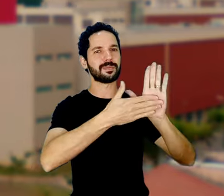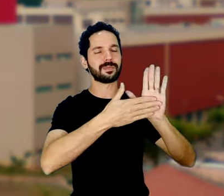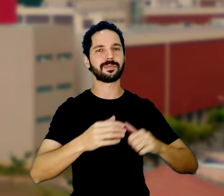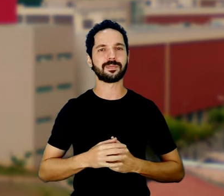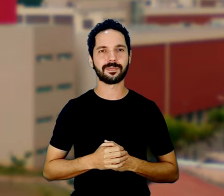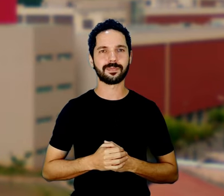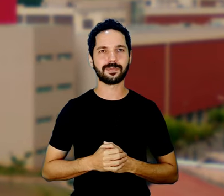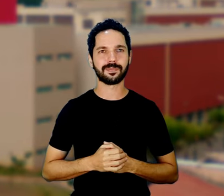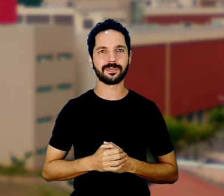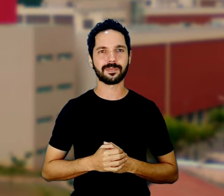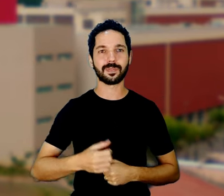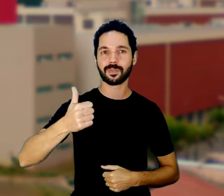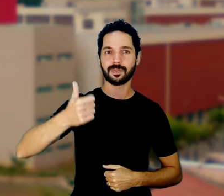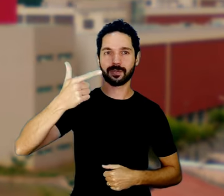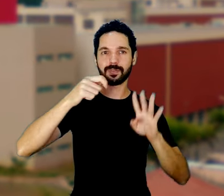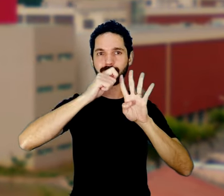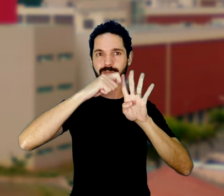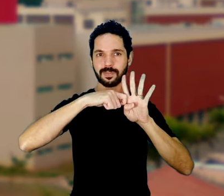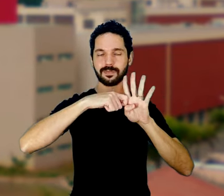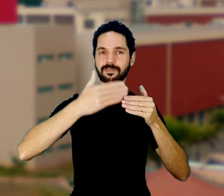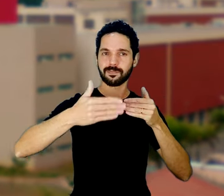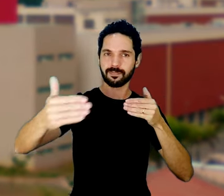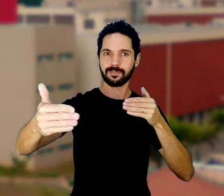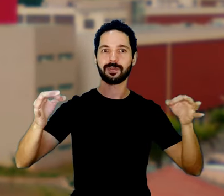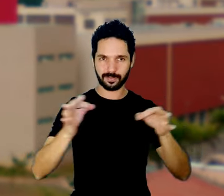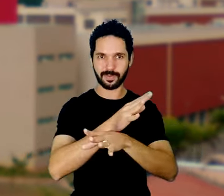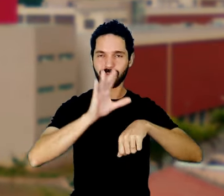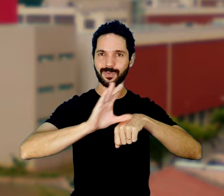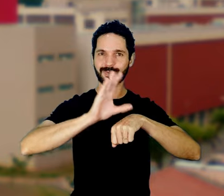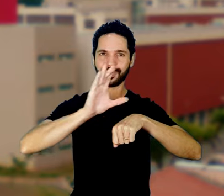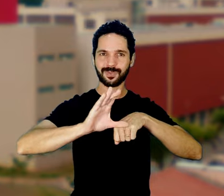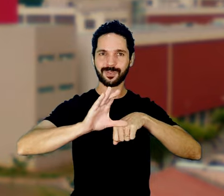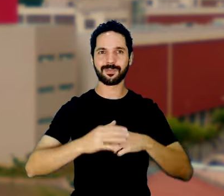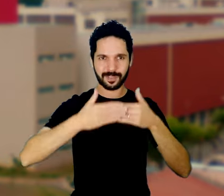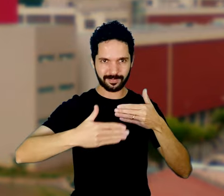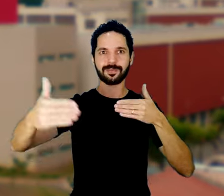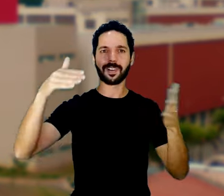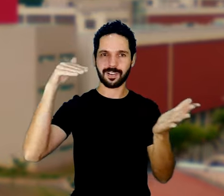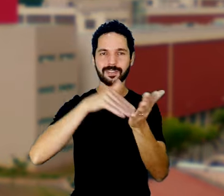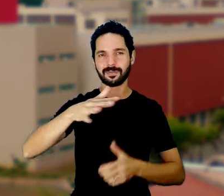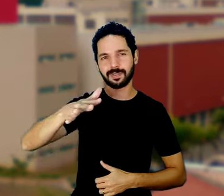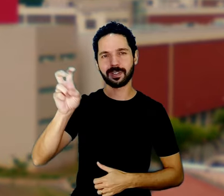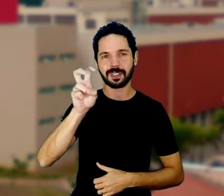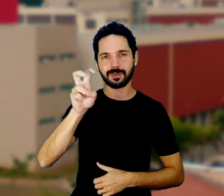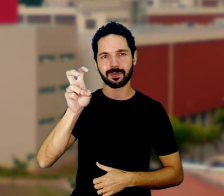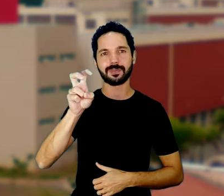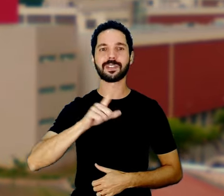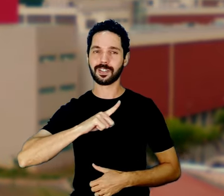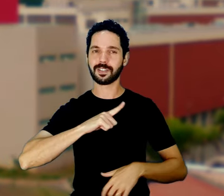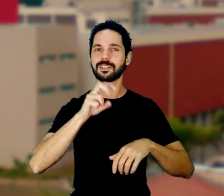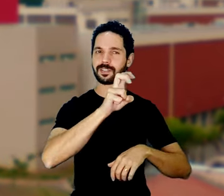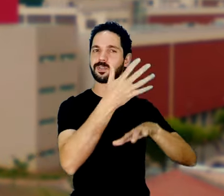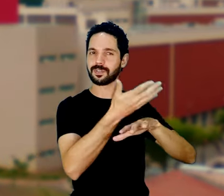proposição. Durante os 12 quadrimestres previstos para a integralização do nosso curso, até o quinto tem